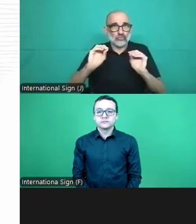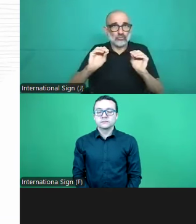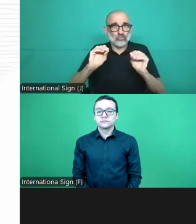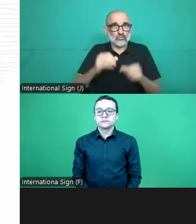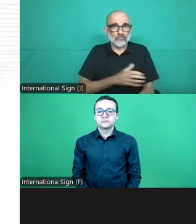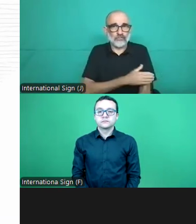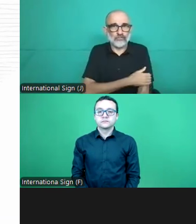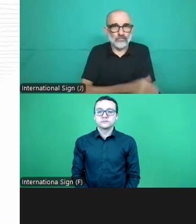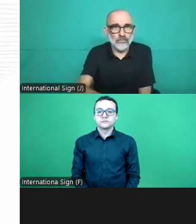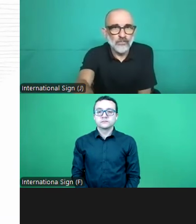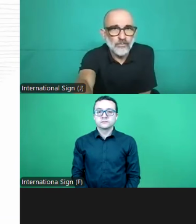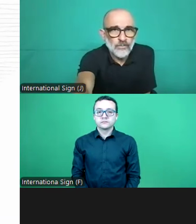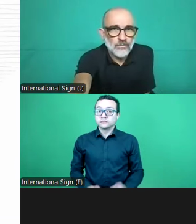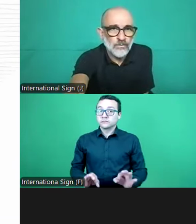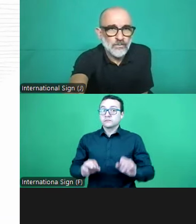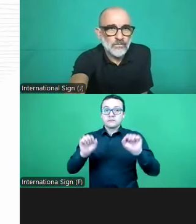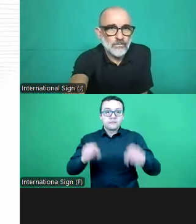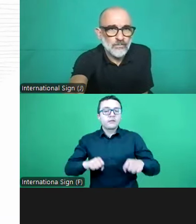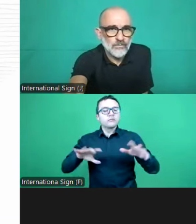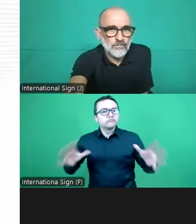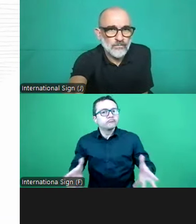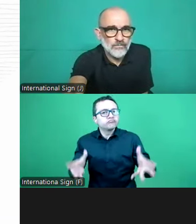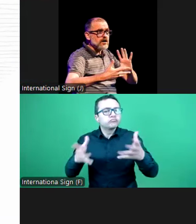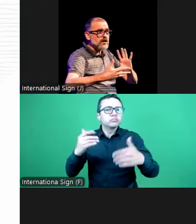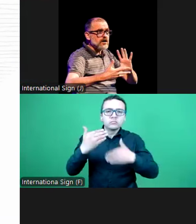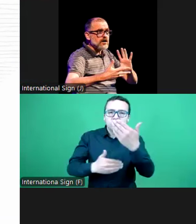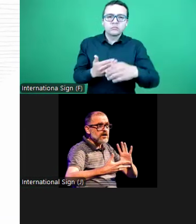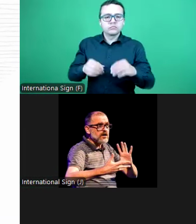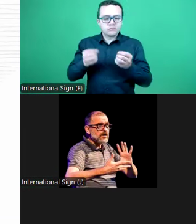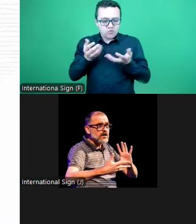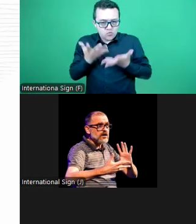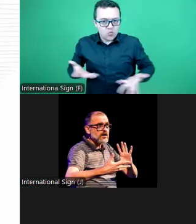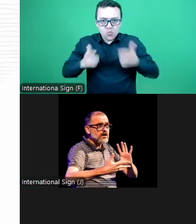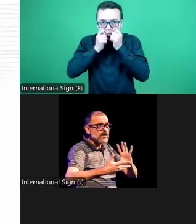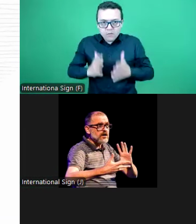saúde, recursos humanos para la estabelecer salud, el desarrollo y fortalecimiento de las desenvolvimento,